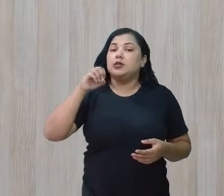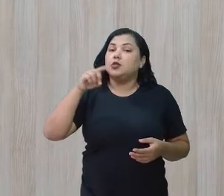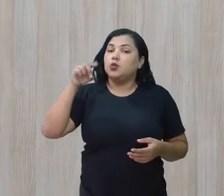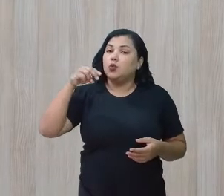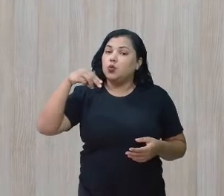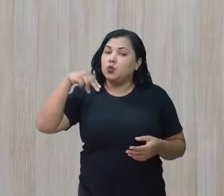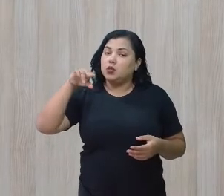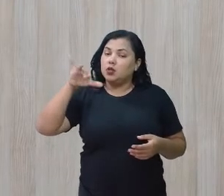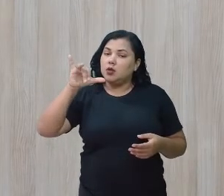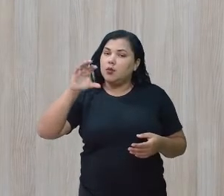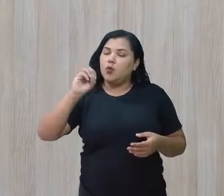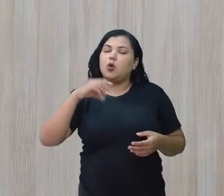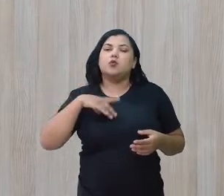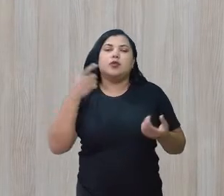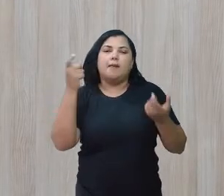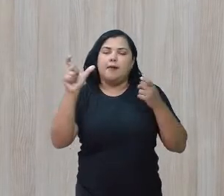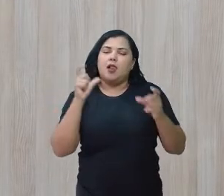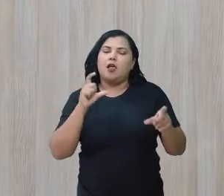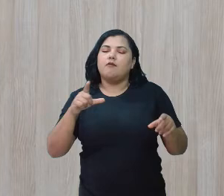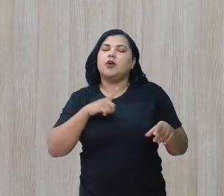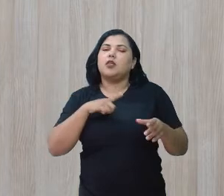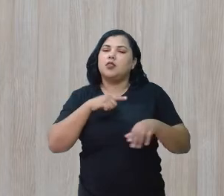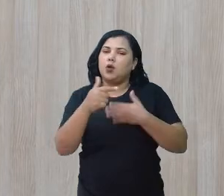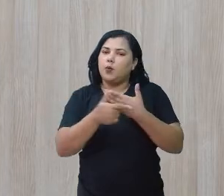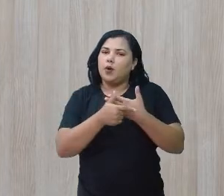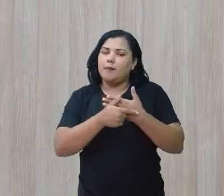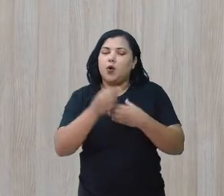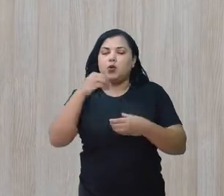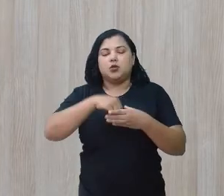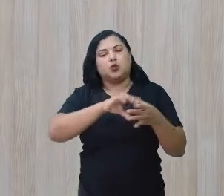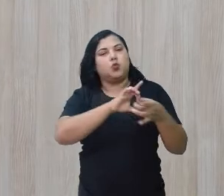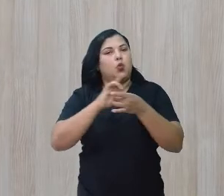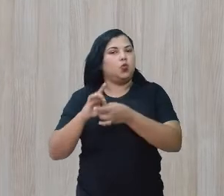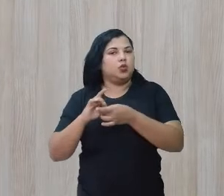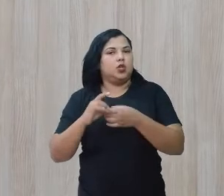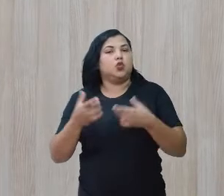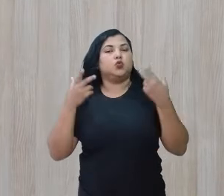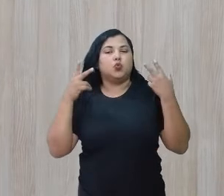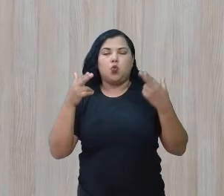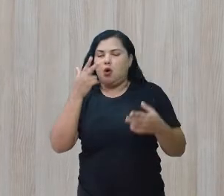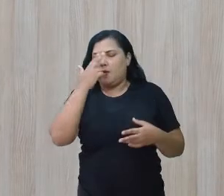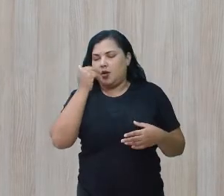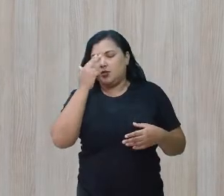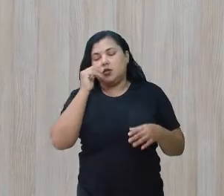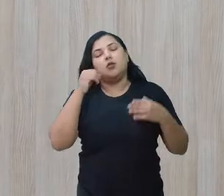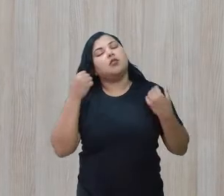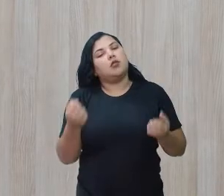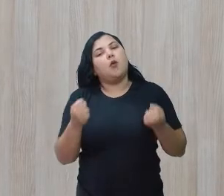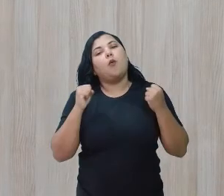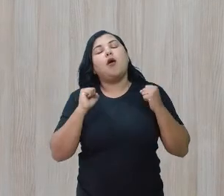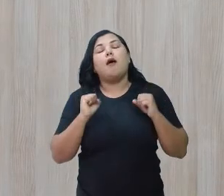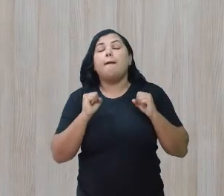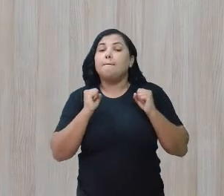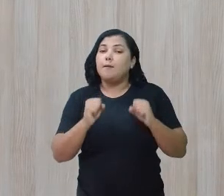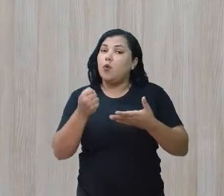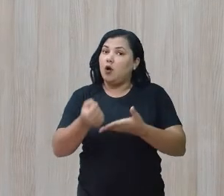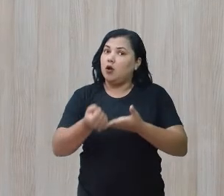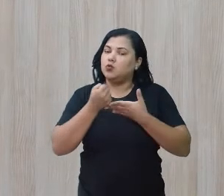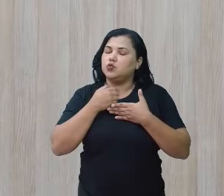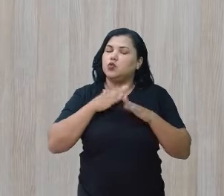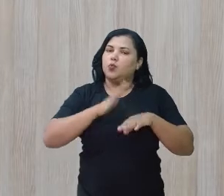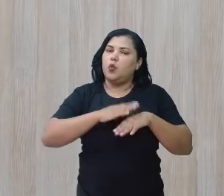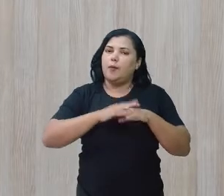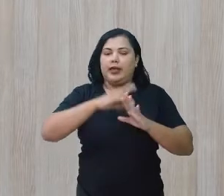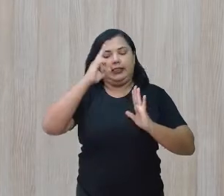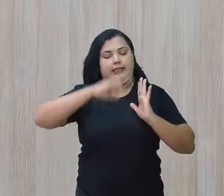funcionam diferentes palavras que funcionam dentro do mesmo contexto, pode me auxiliar e auxilia muito o leitor na hora